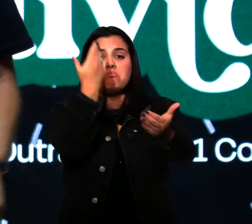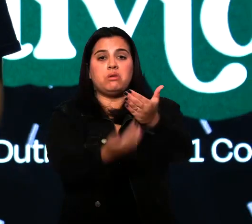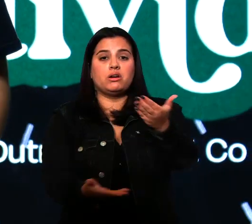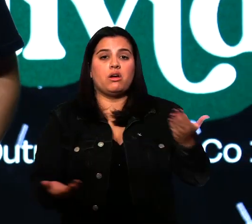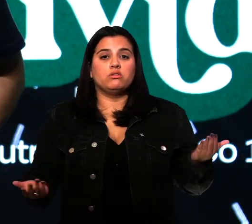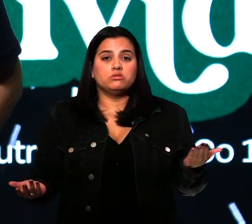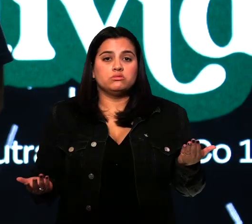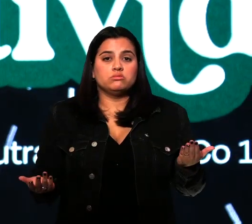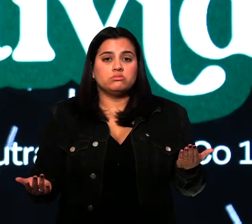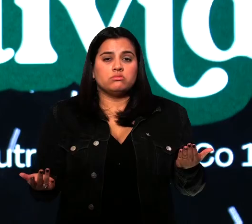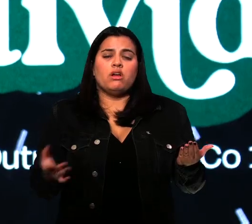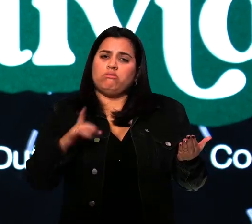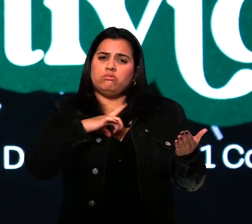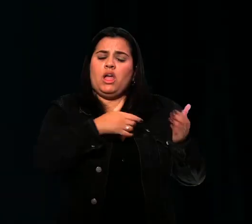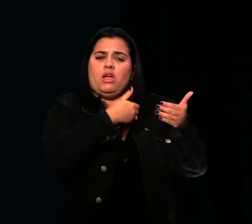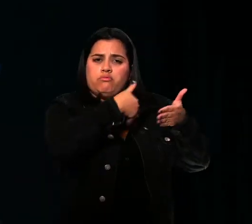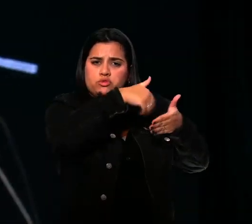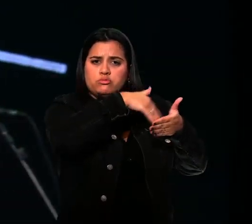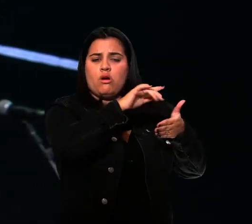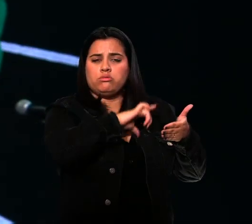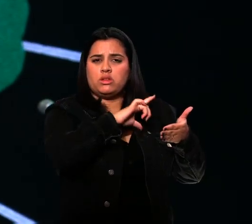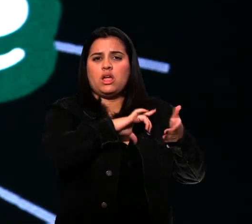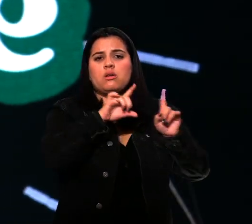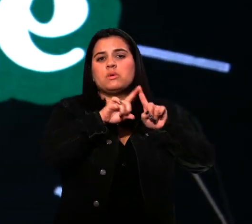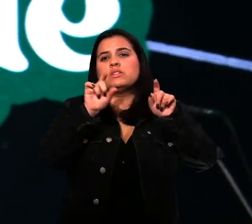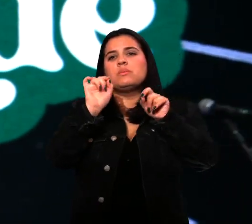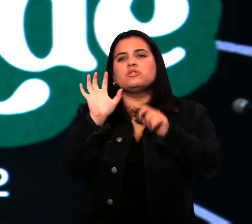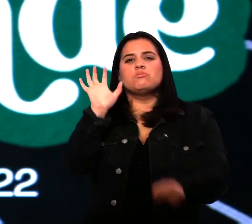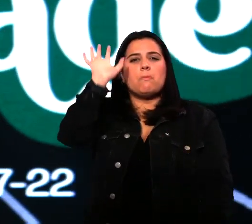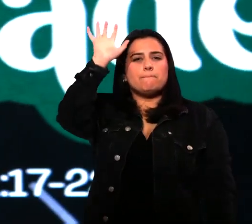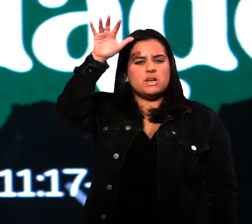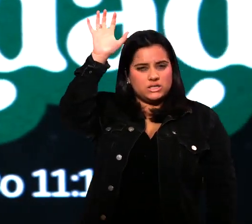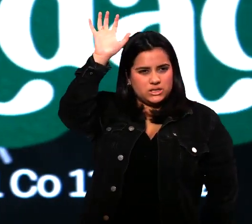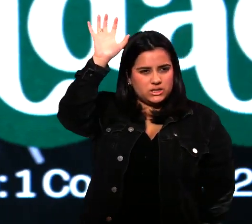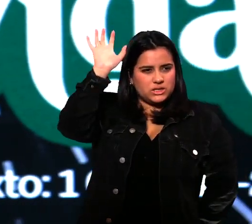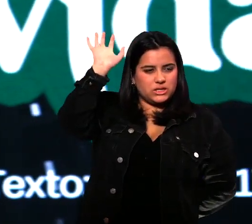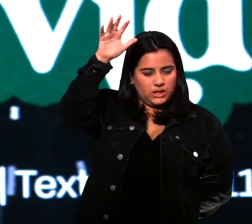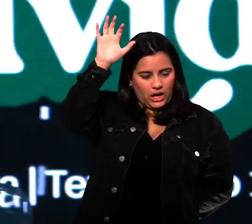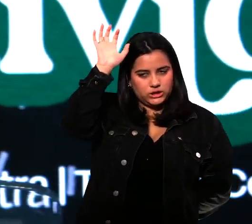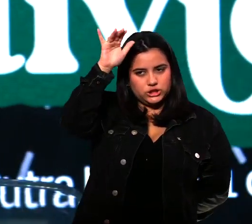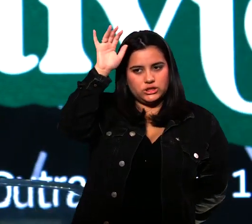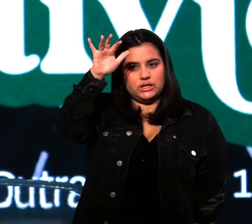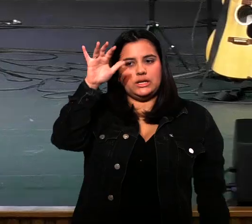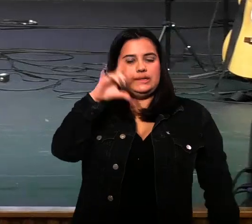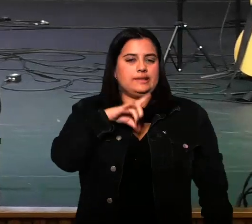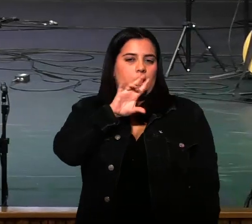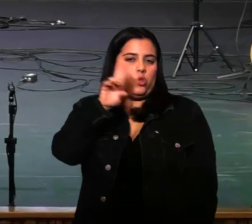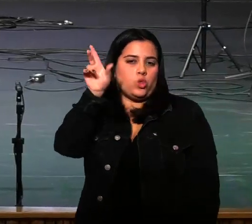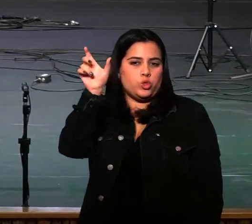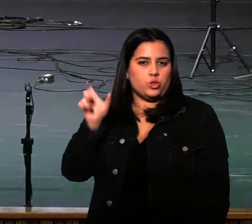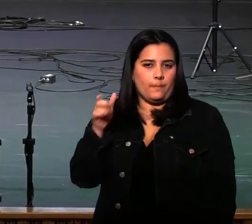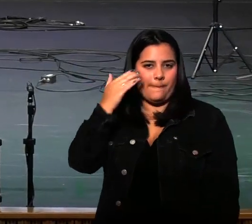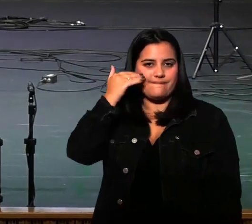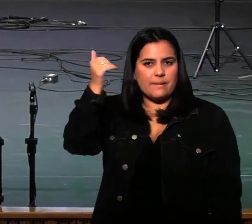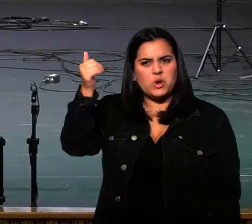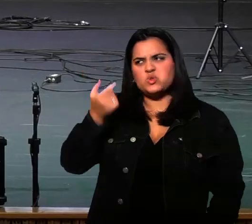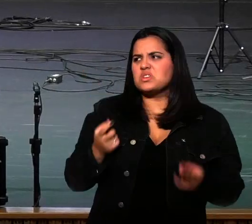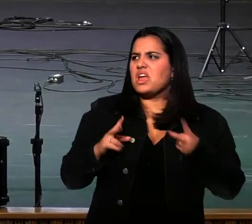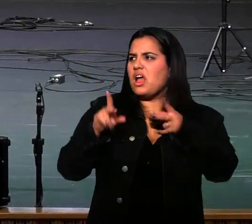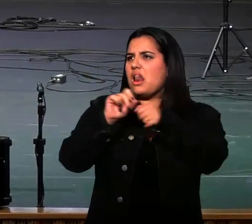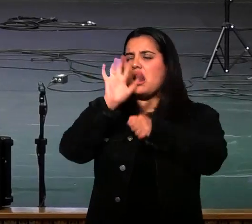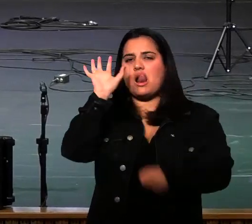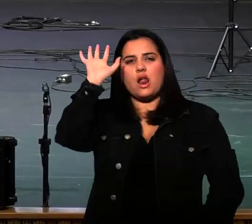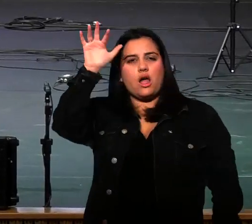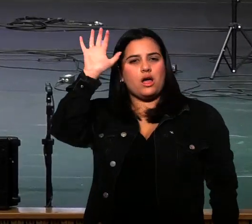de basquete, no Chicago Bulls, quando o Michael Jordan jogava ainda no início, ele sempre era o cestinha das partidas e fazia recordes de cestas em